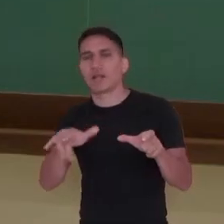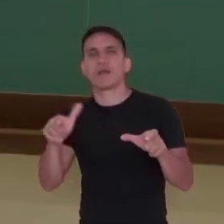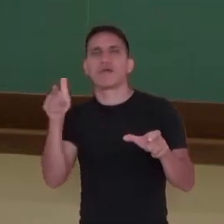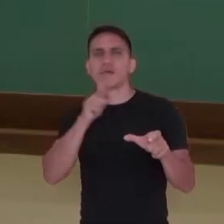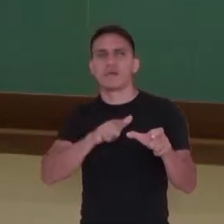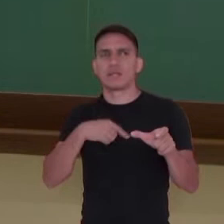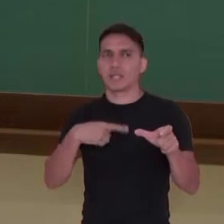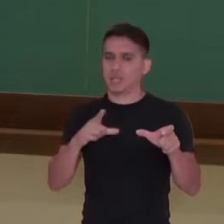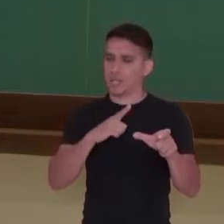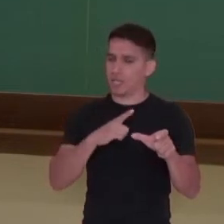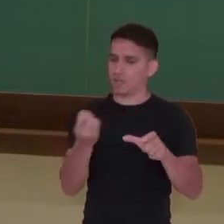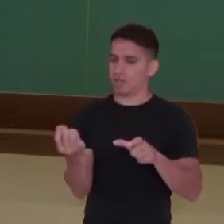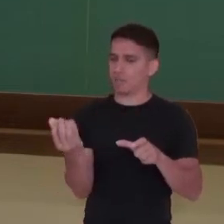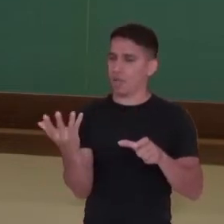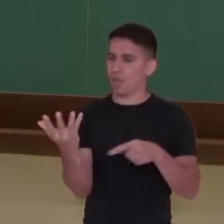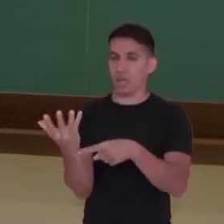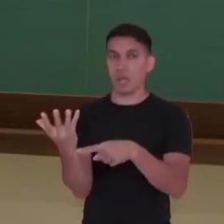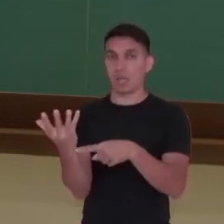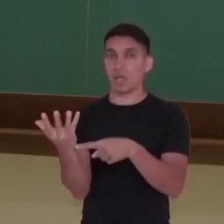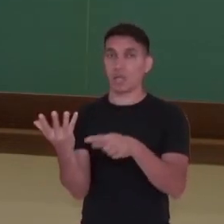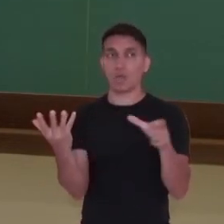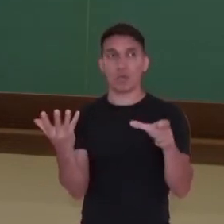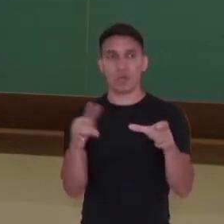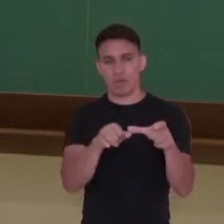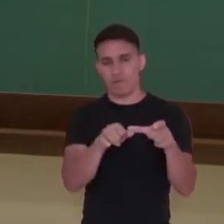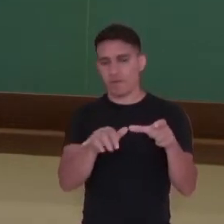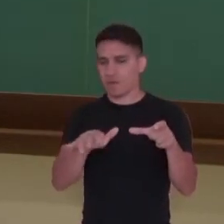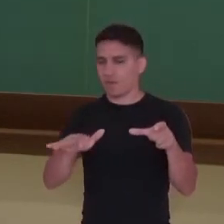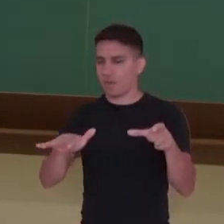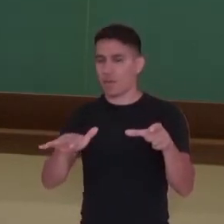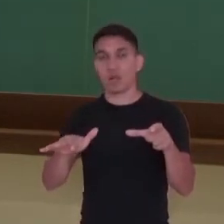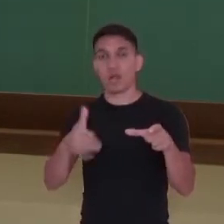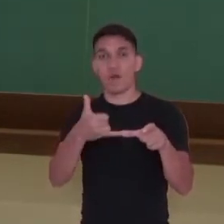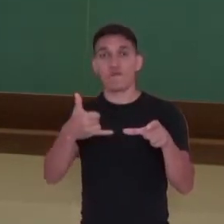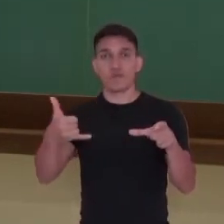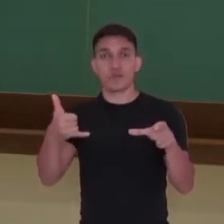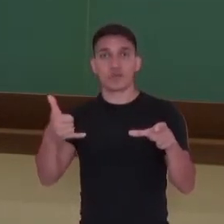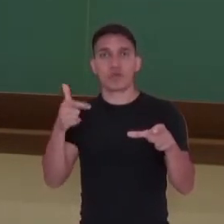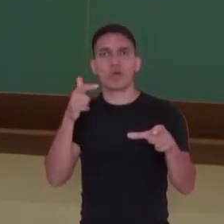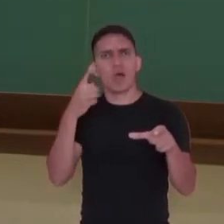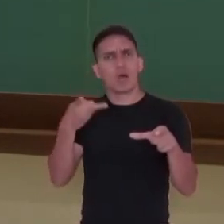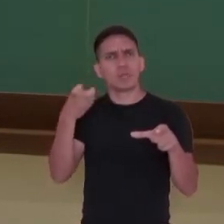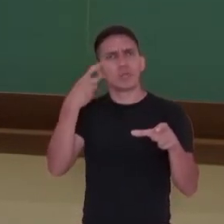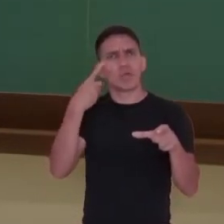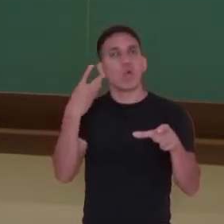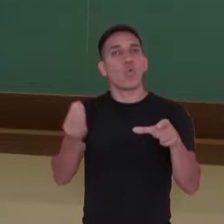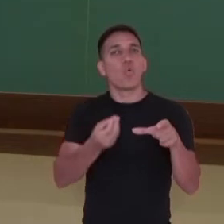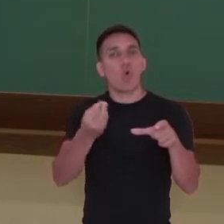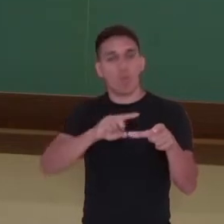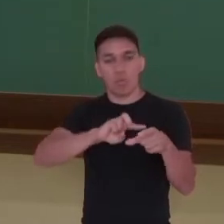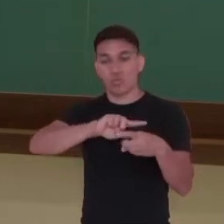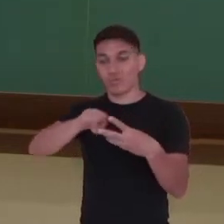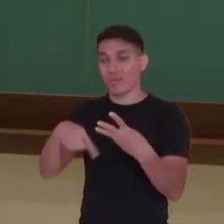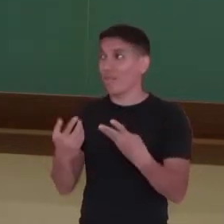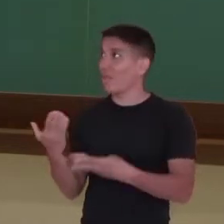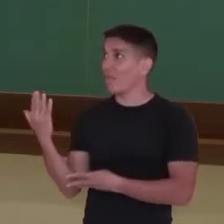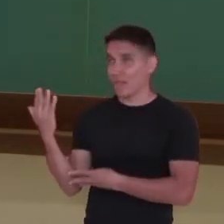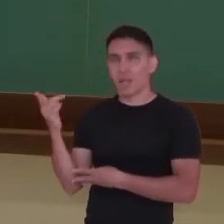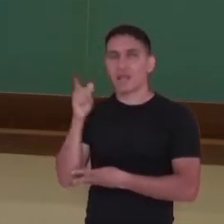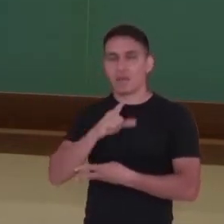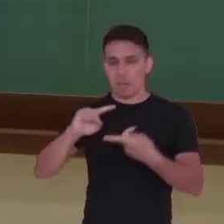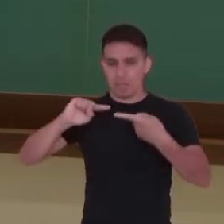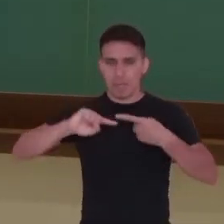determinado dispositivo, eu tenho a lâmpada e tenho o fio condutor. Então perceba como esses três elementos estão conectados